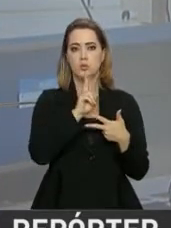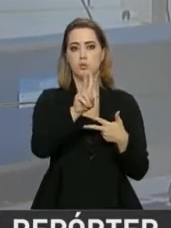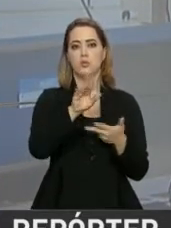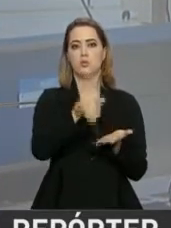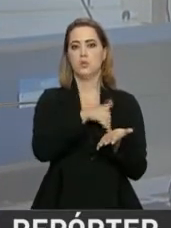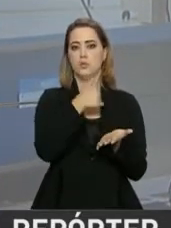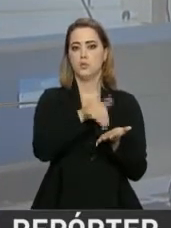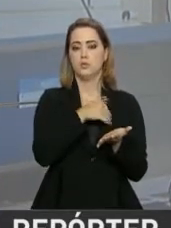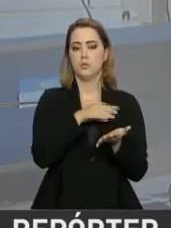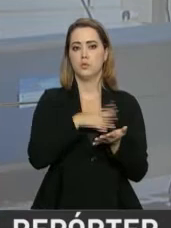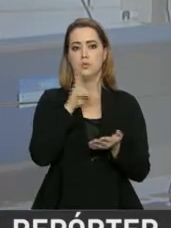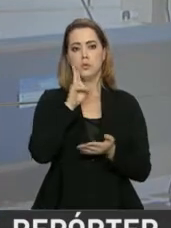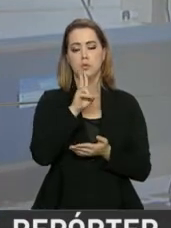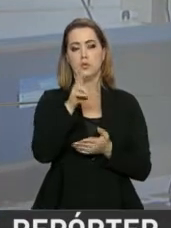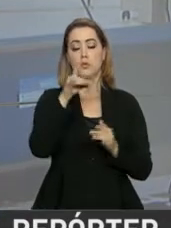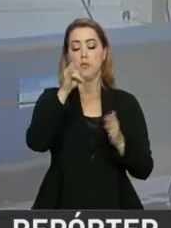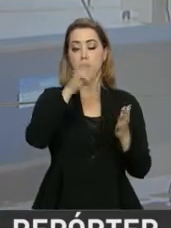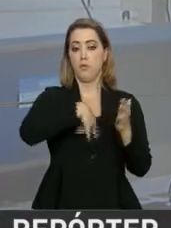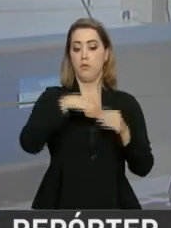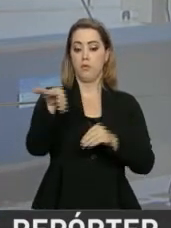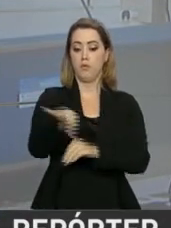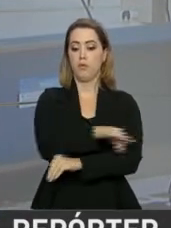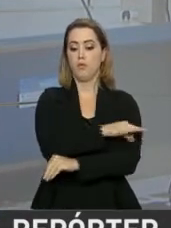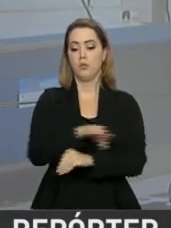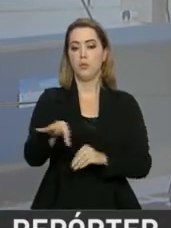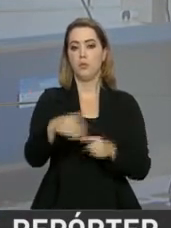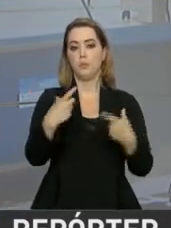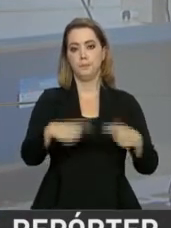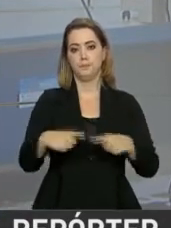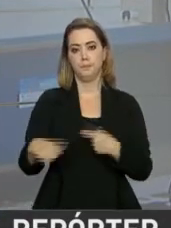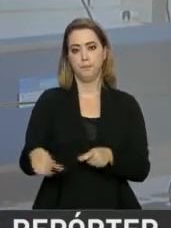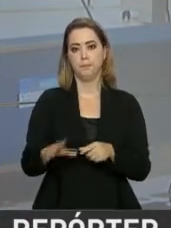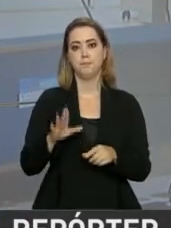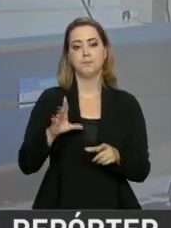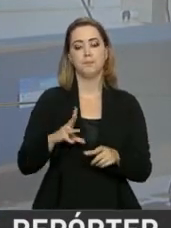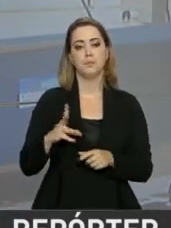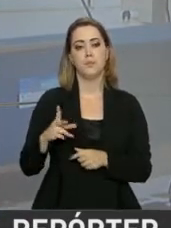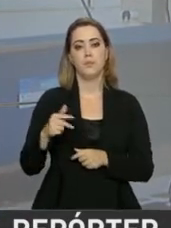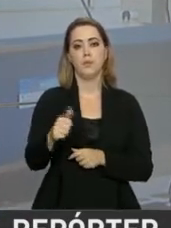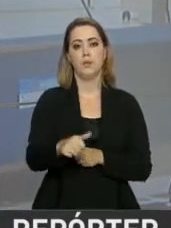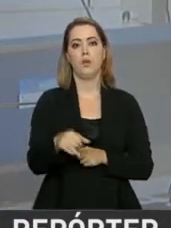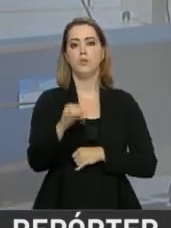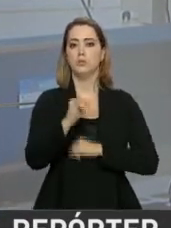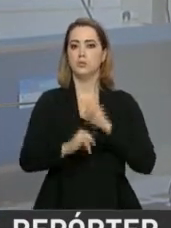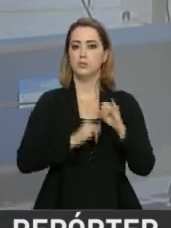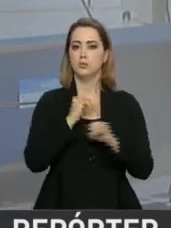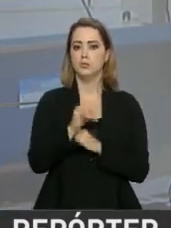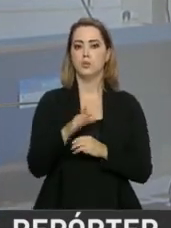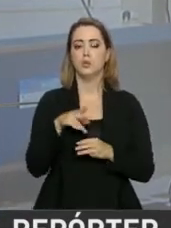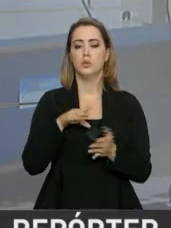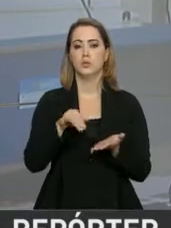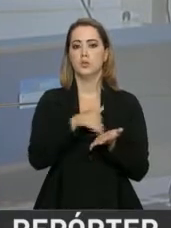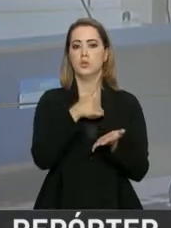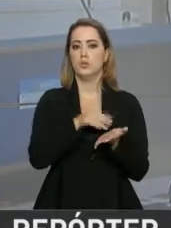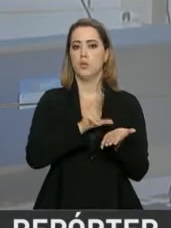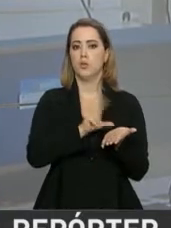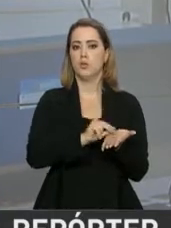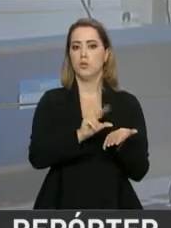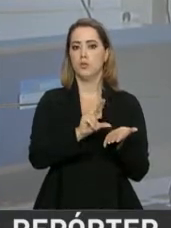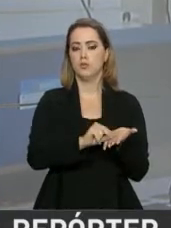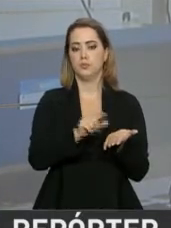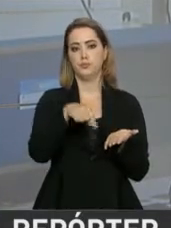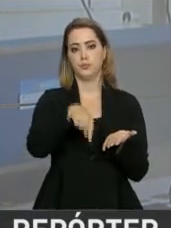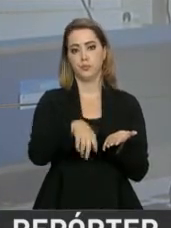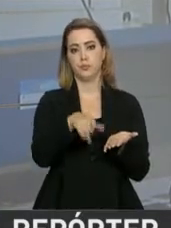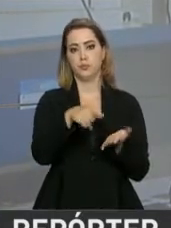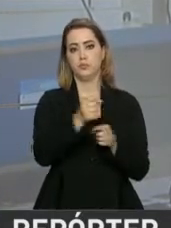confirmação para verificar o local onde farão suas provas a maioria dos acessos foi pela página do participante mas o aplicativo e